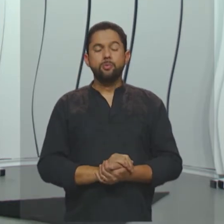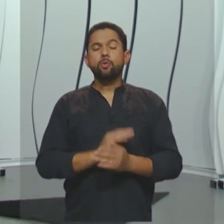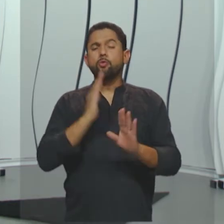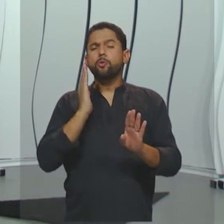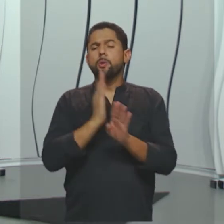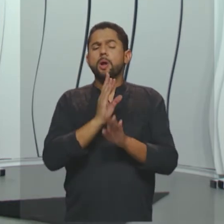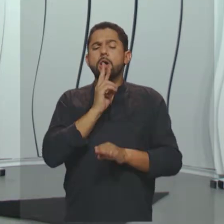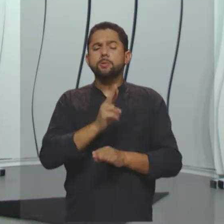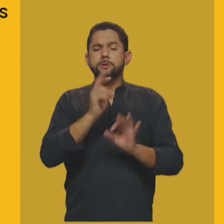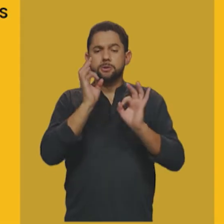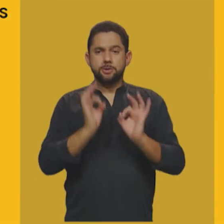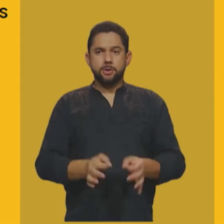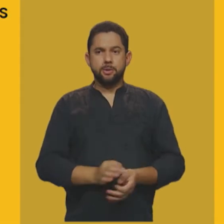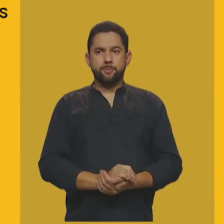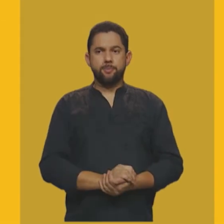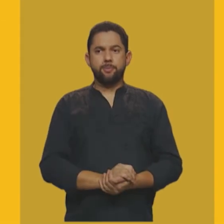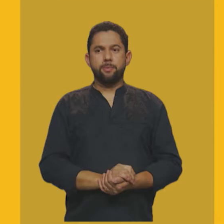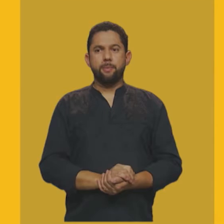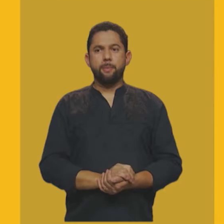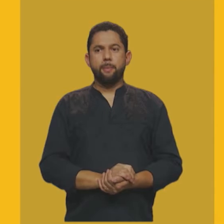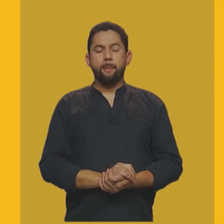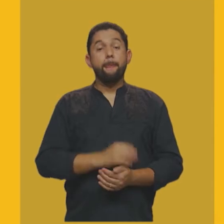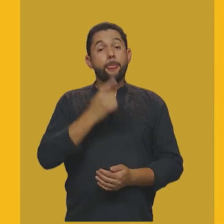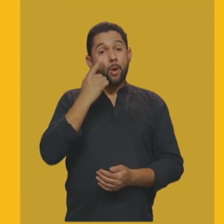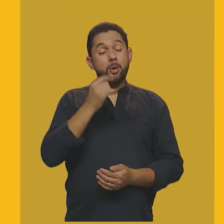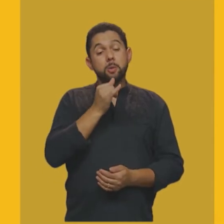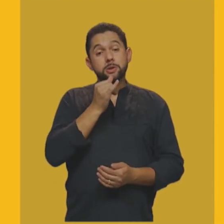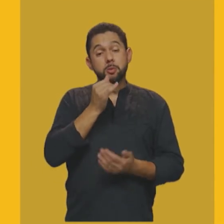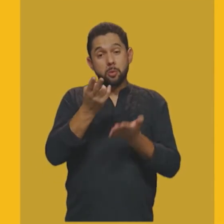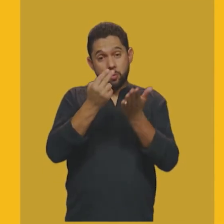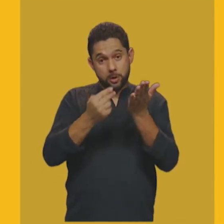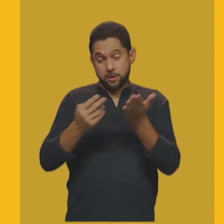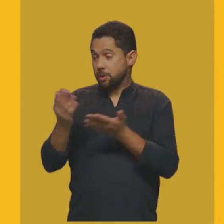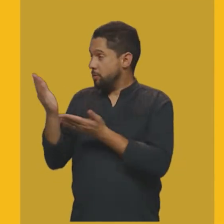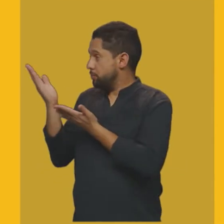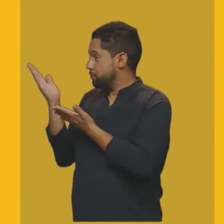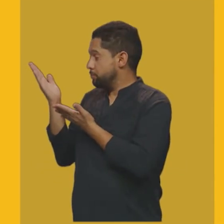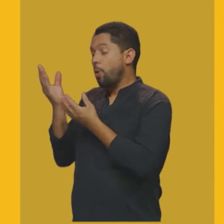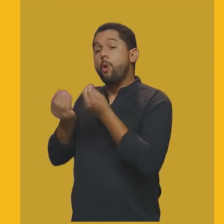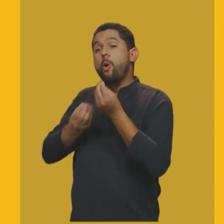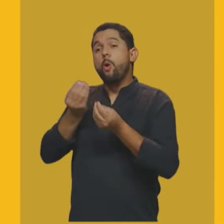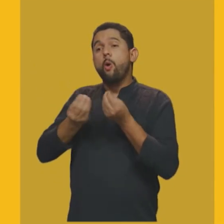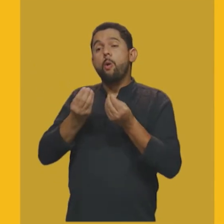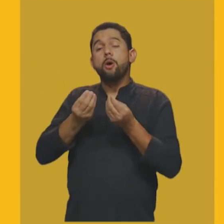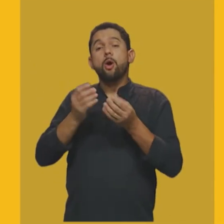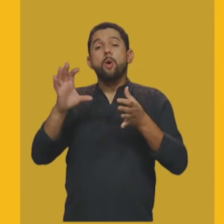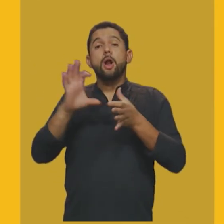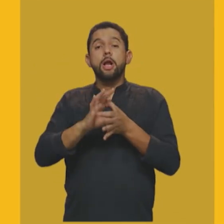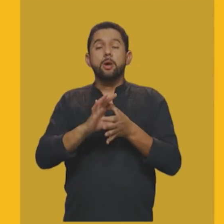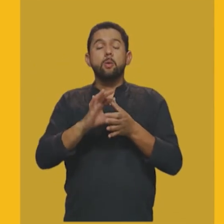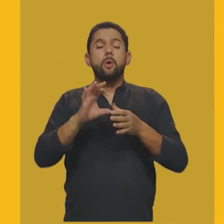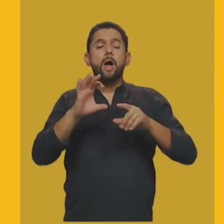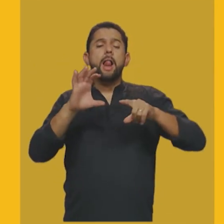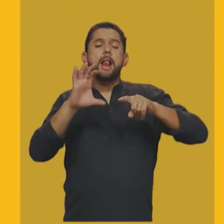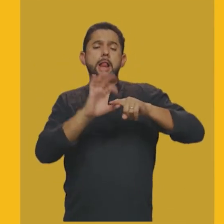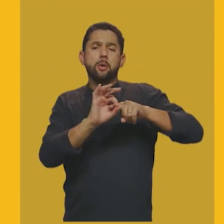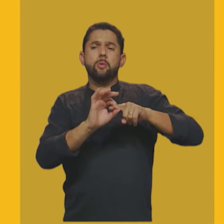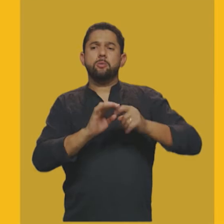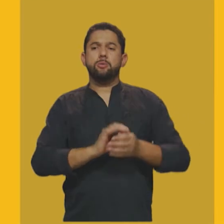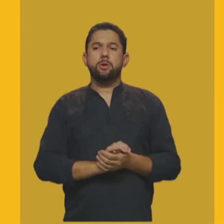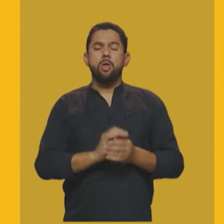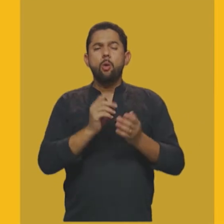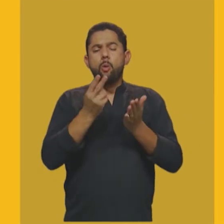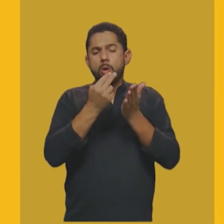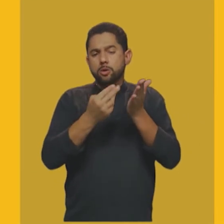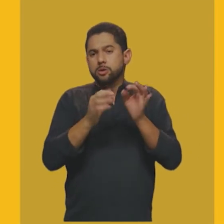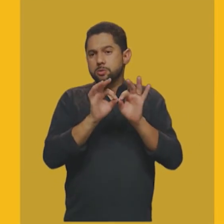Bom, veja aqui um exemplo que eu coloquei para vocês de como ligar um voltímetro. Representei aí um circuito